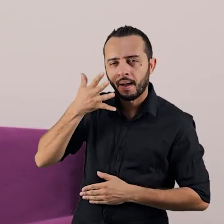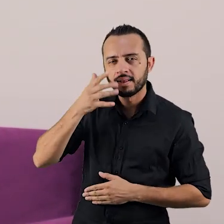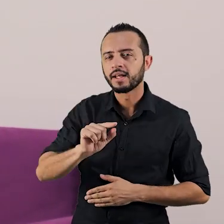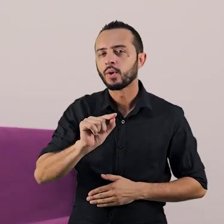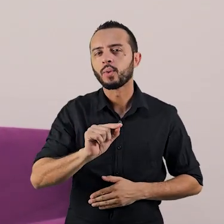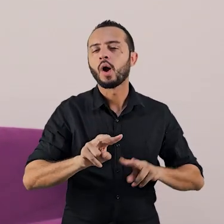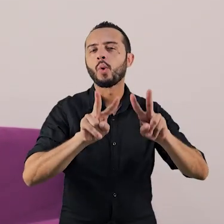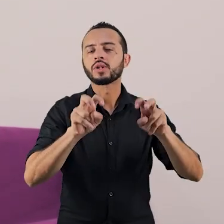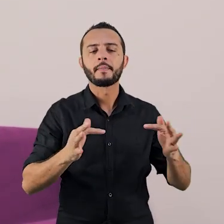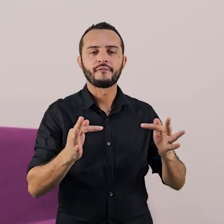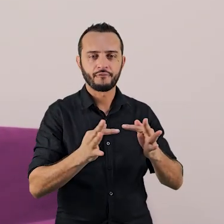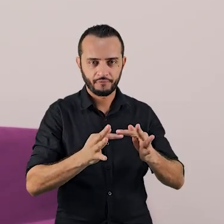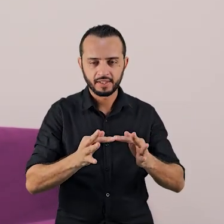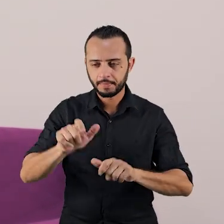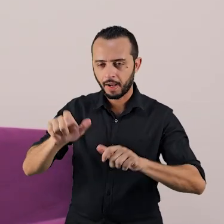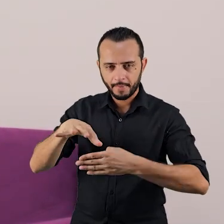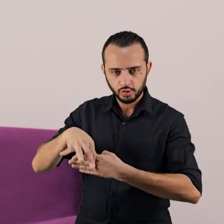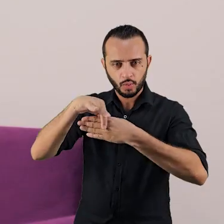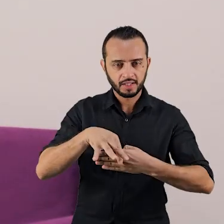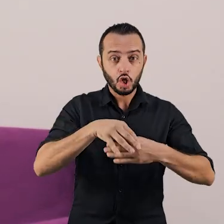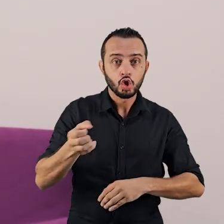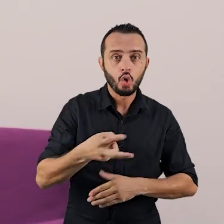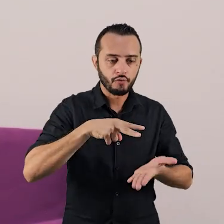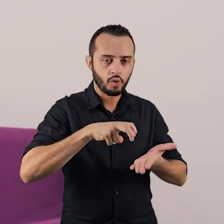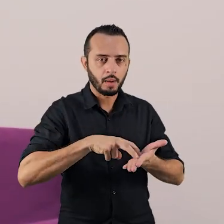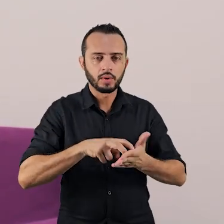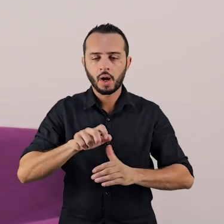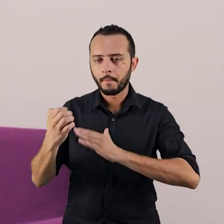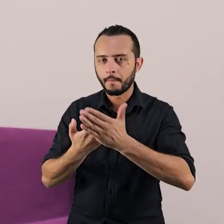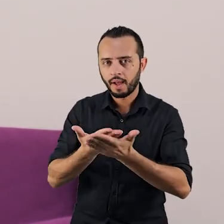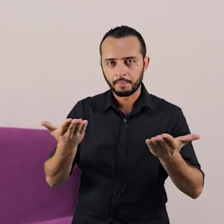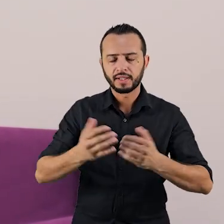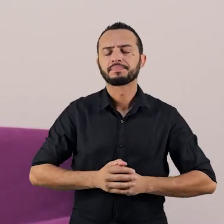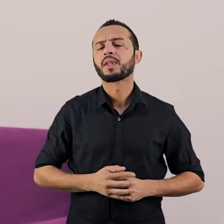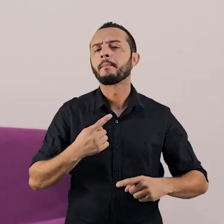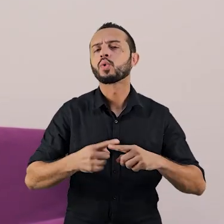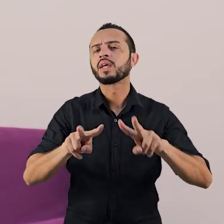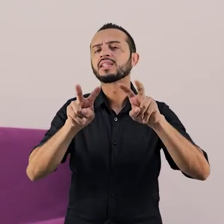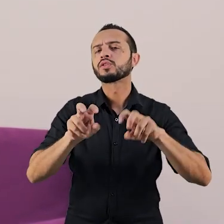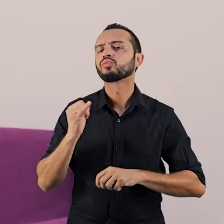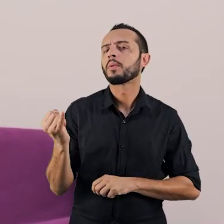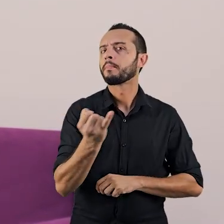para líderes, o novo vocabulário executivo. E por que é importante esse assunto? Porque